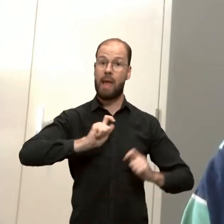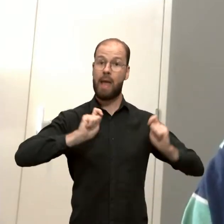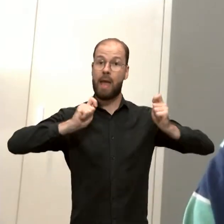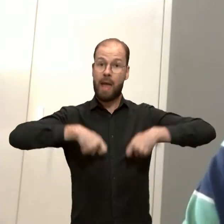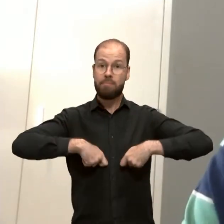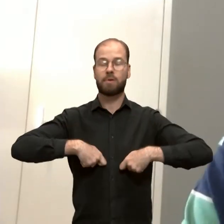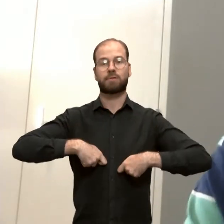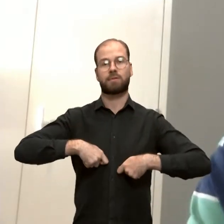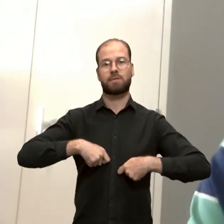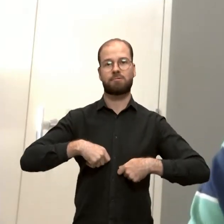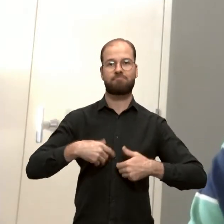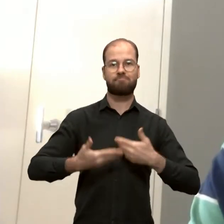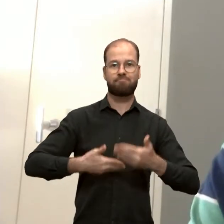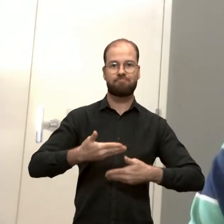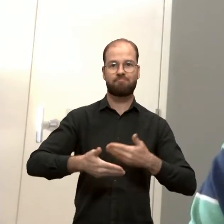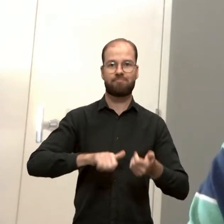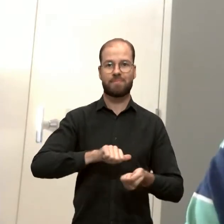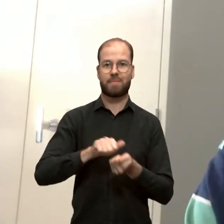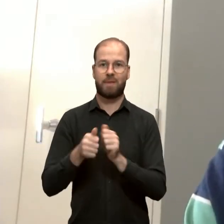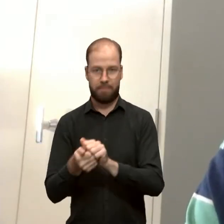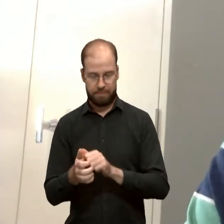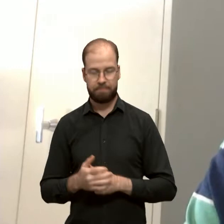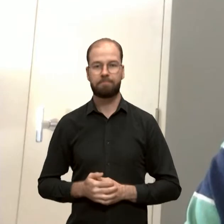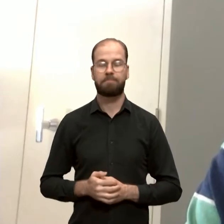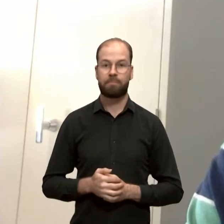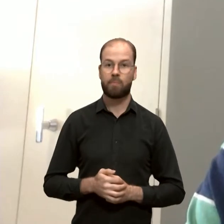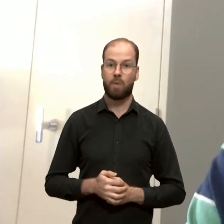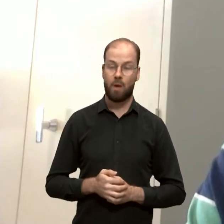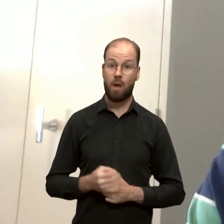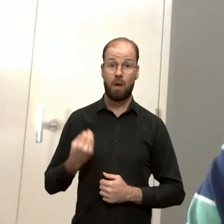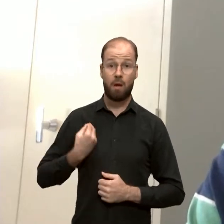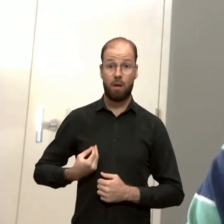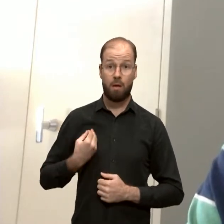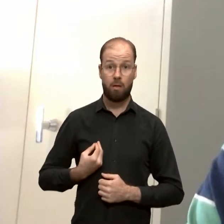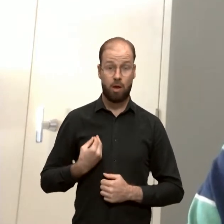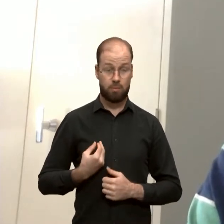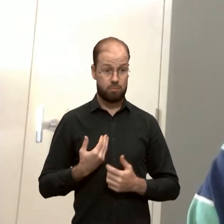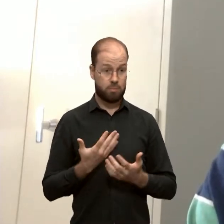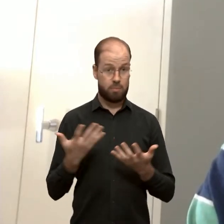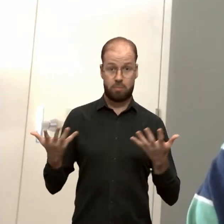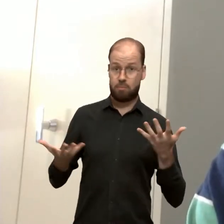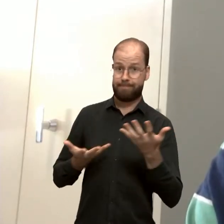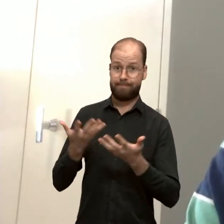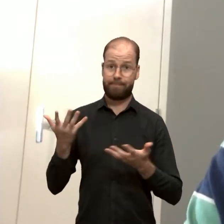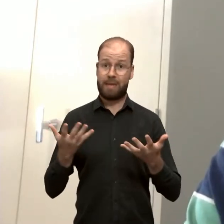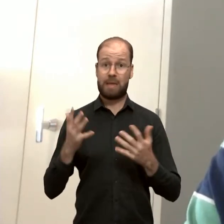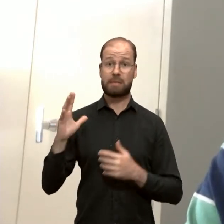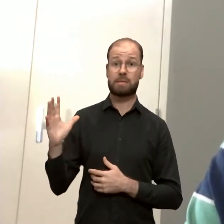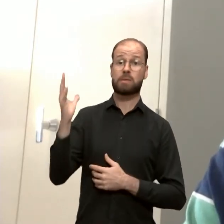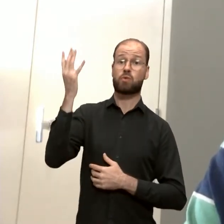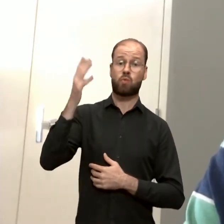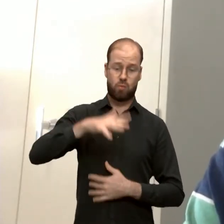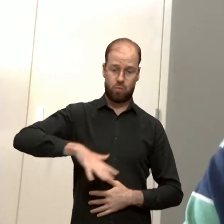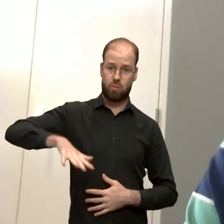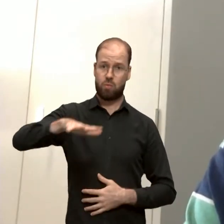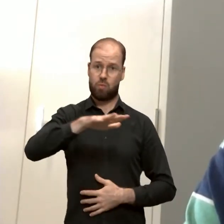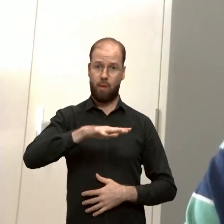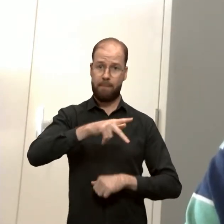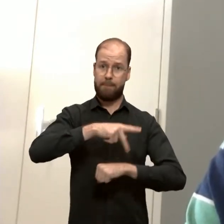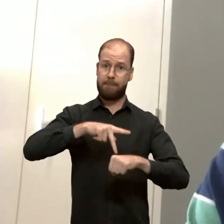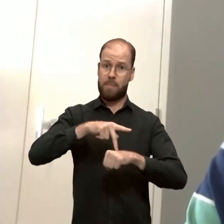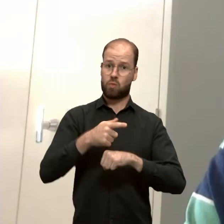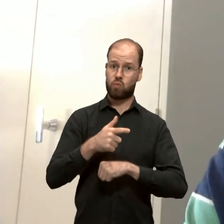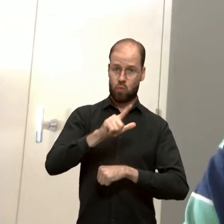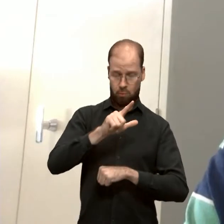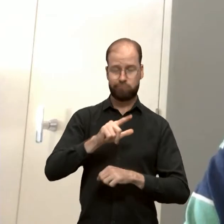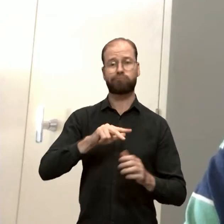adaptar. Você, quando é exposto a uma situação, no outro país, uma situação de estresse, porque você tem que